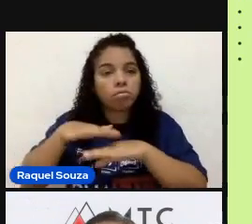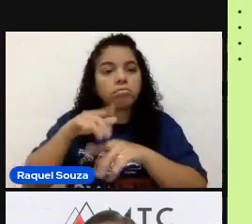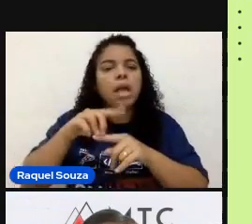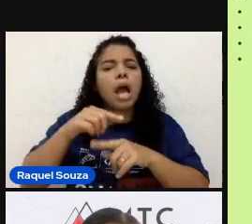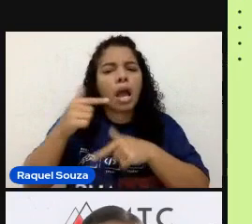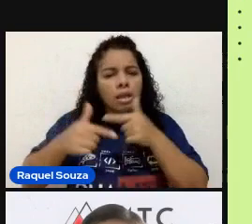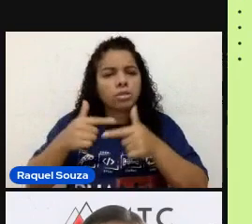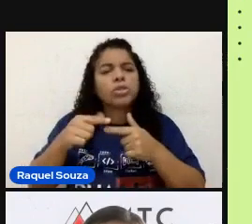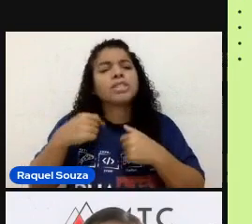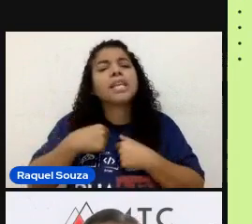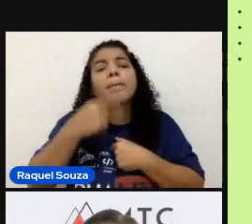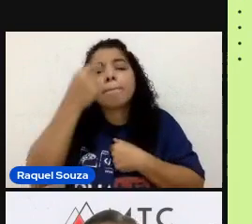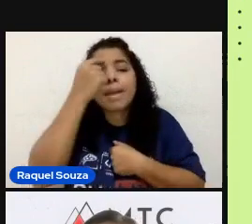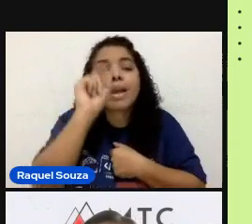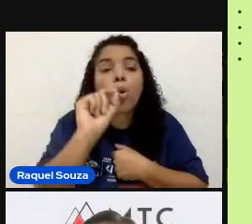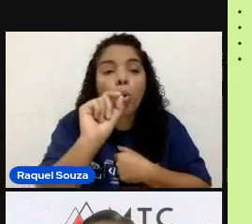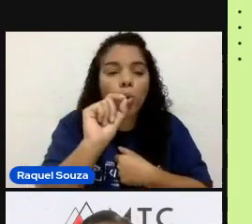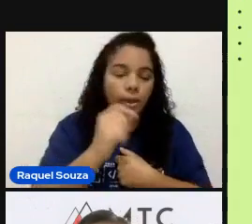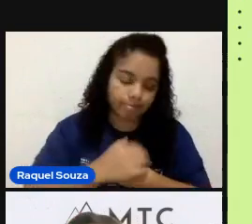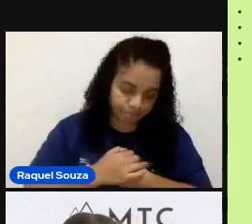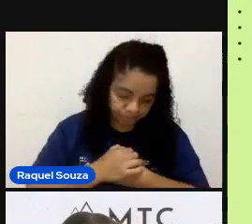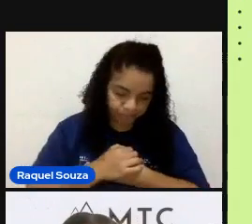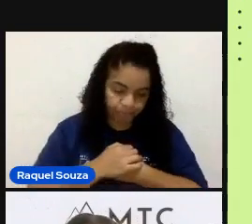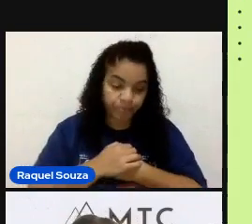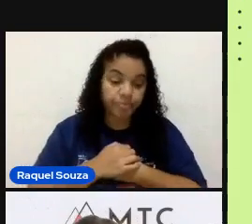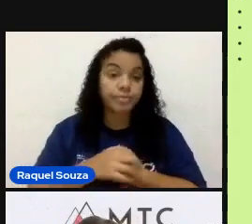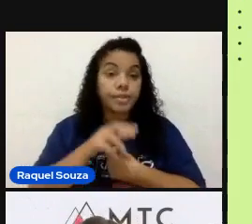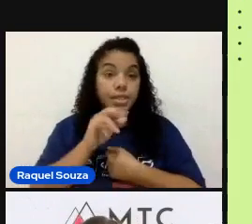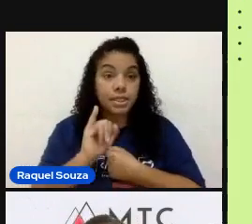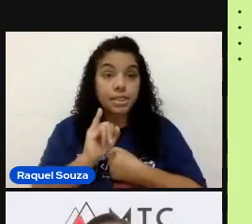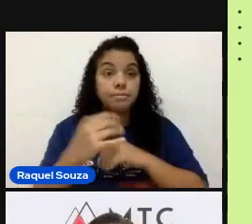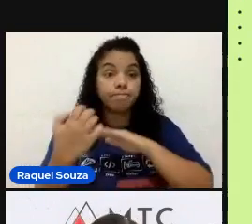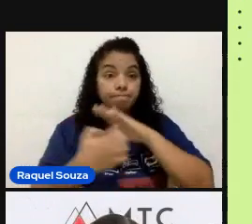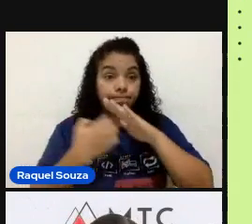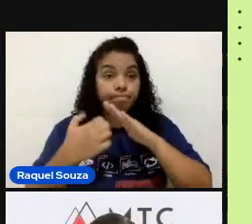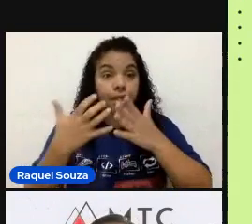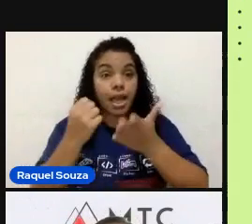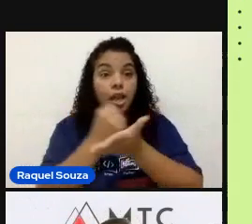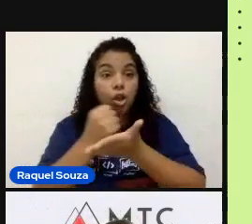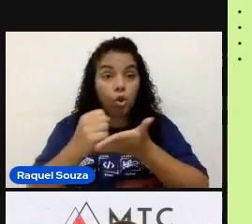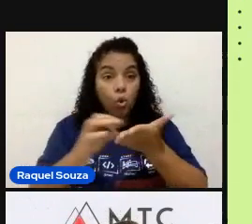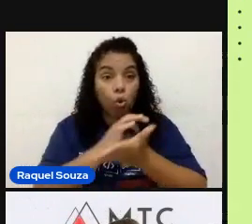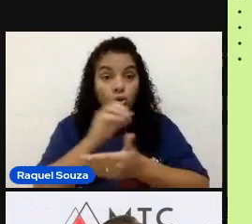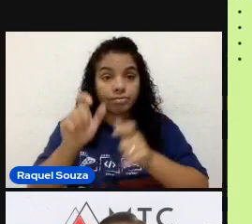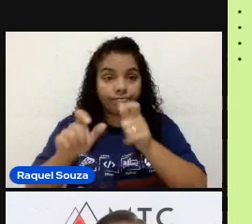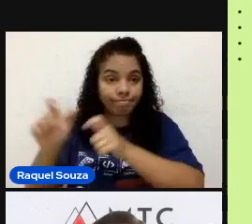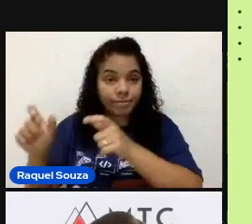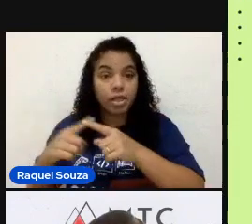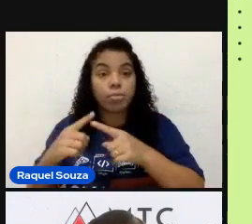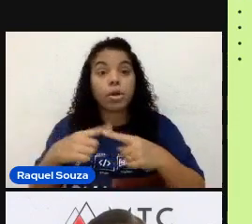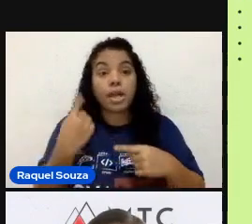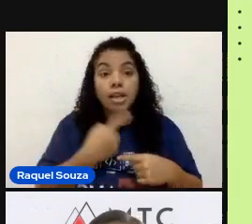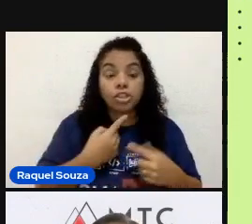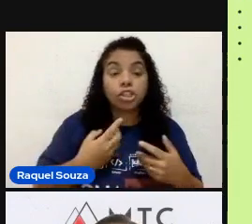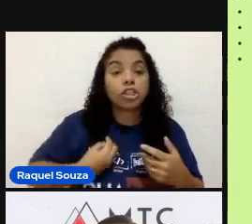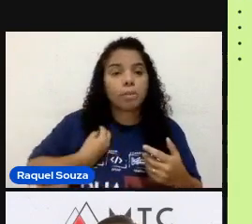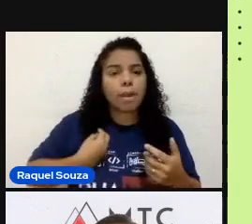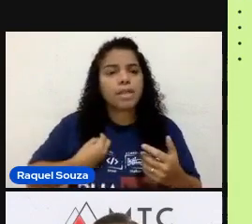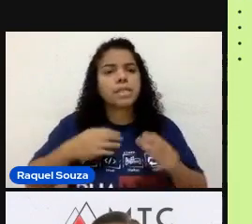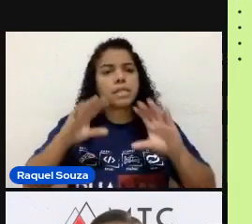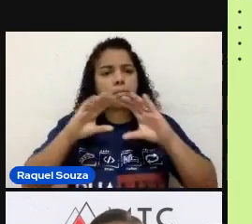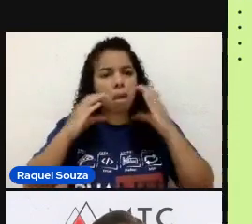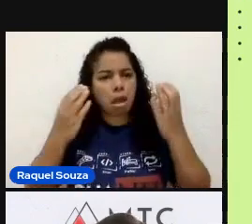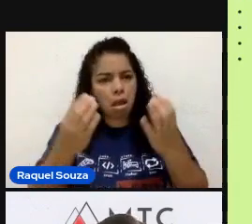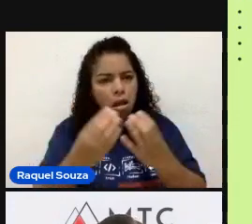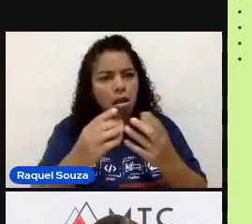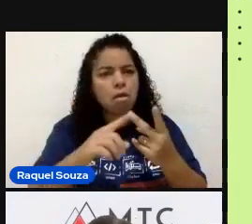A gente tem que pensar assim, se as empresas querem contratar a gente porque a gente participa de congresso, porque a gente